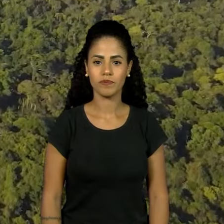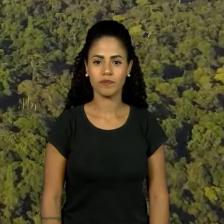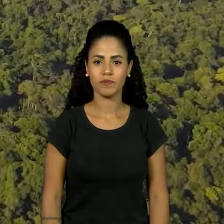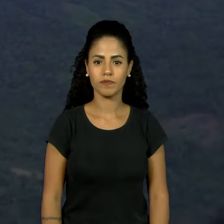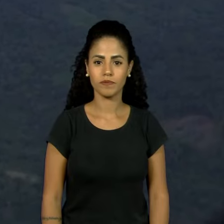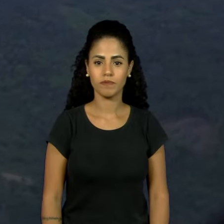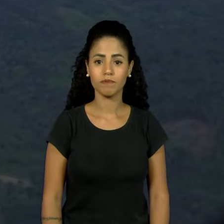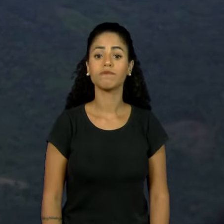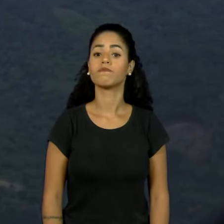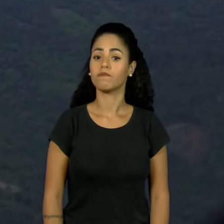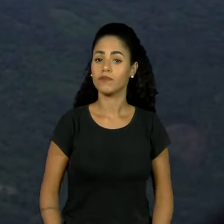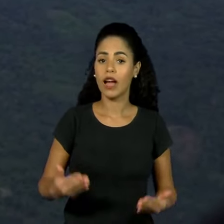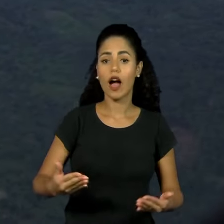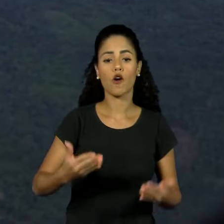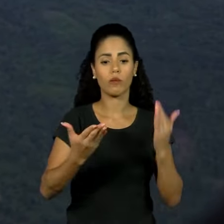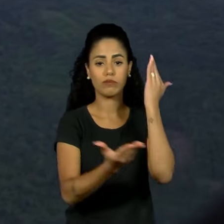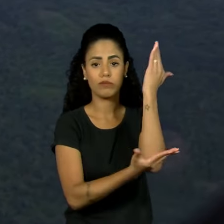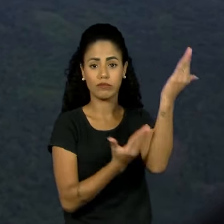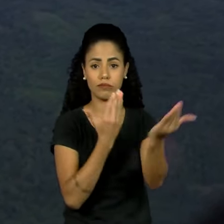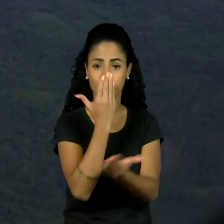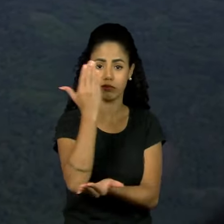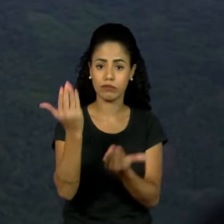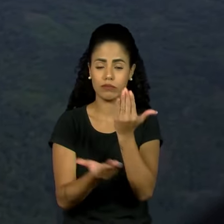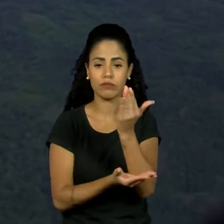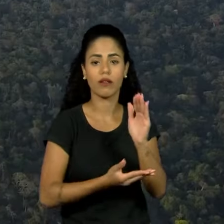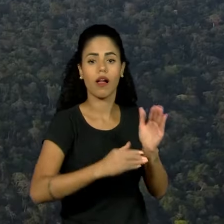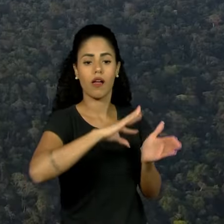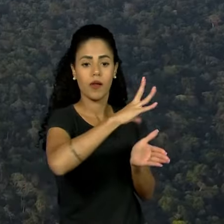A taxa de desmatamento na Amazônia cai